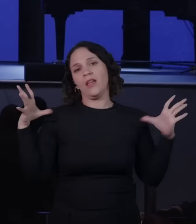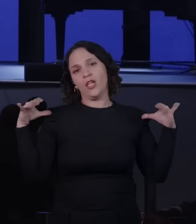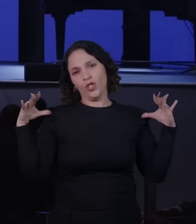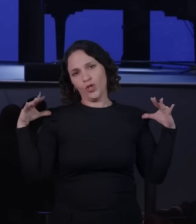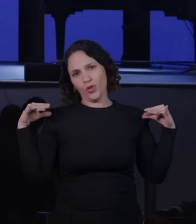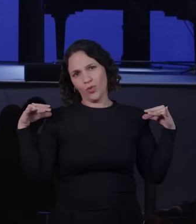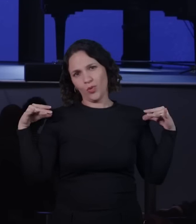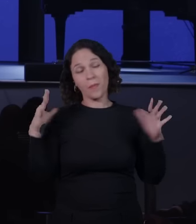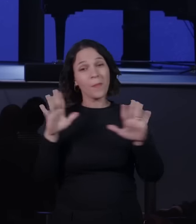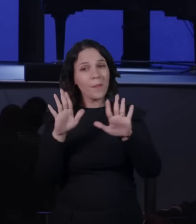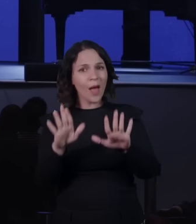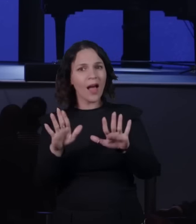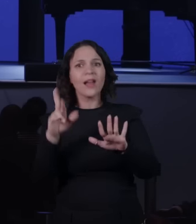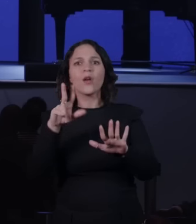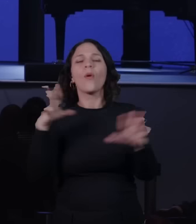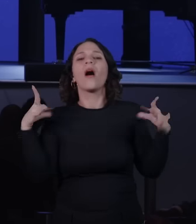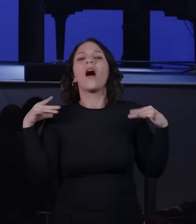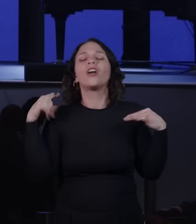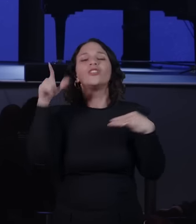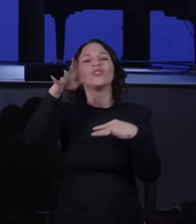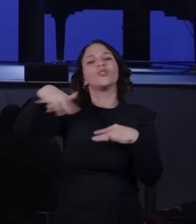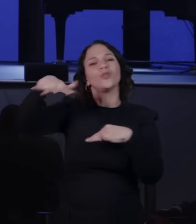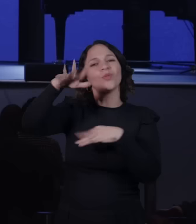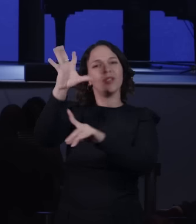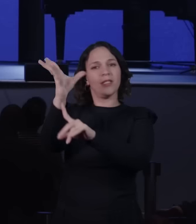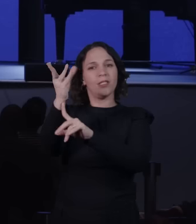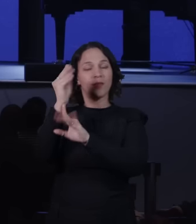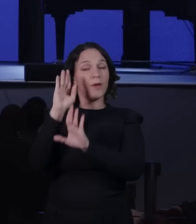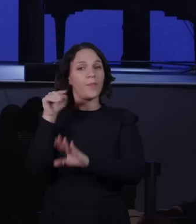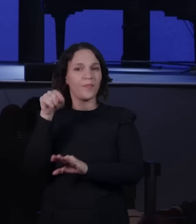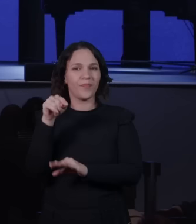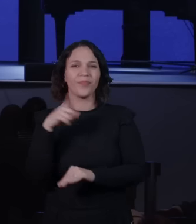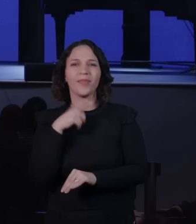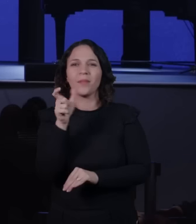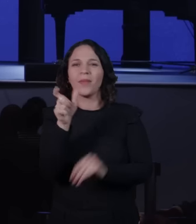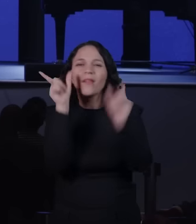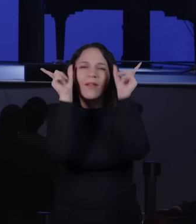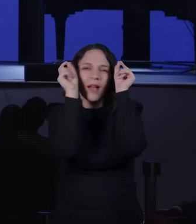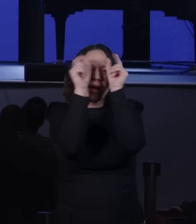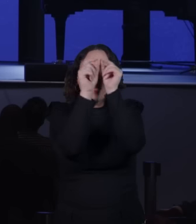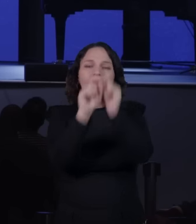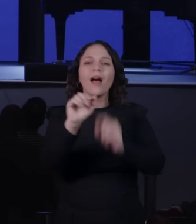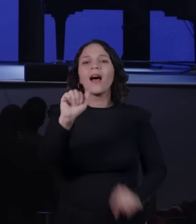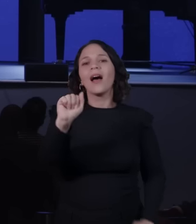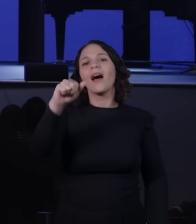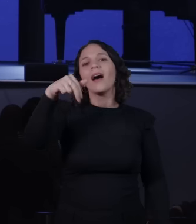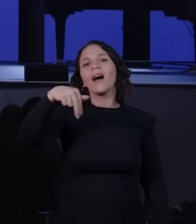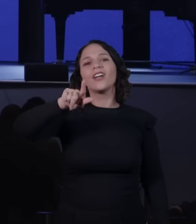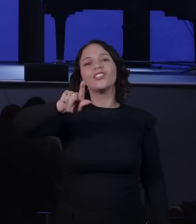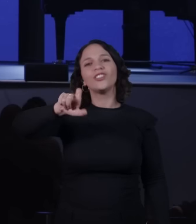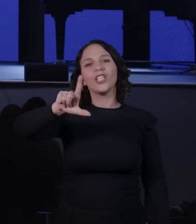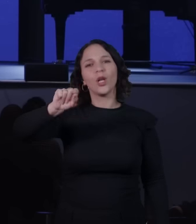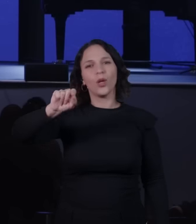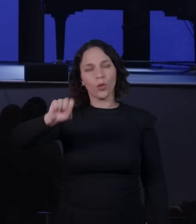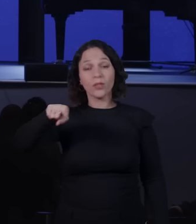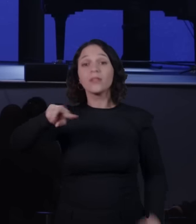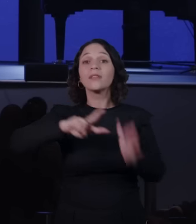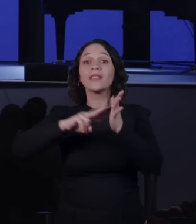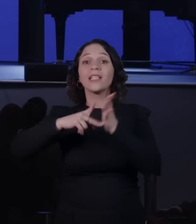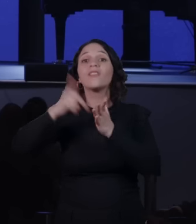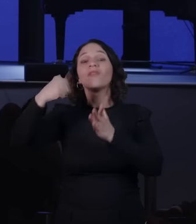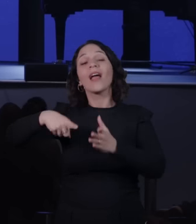não é o anjo do mundo espiritual. A palavra angelos no grego significa mensageiro. Ele está falando